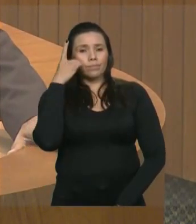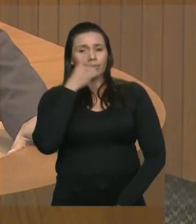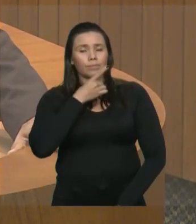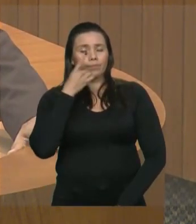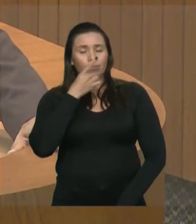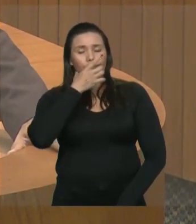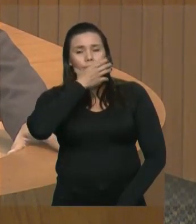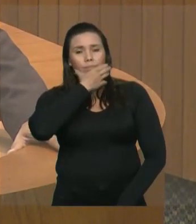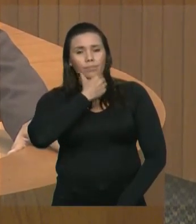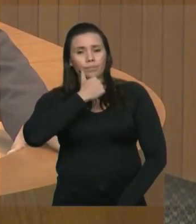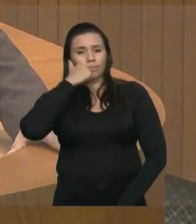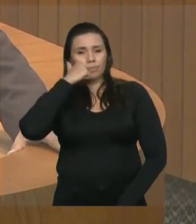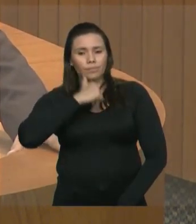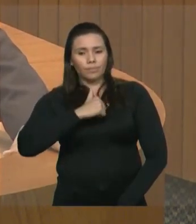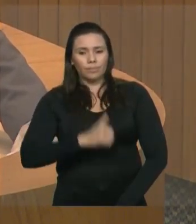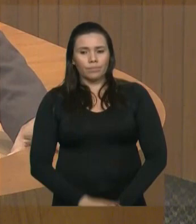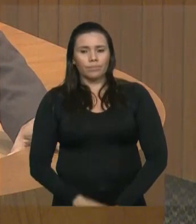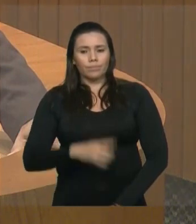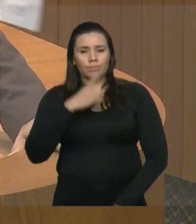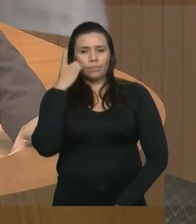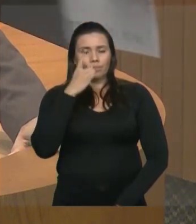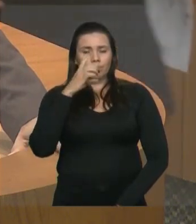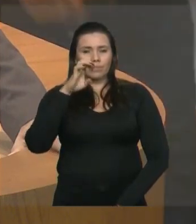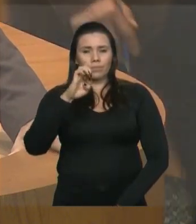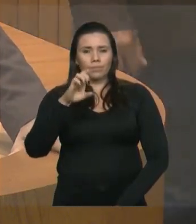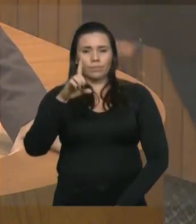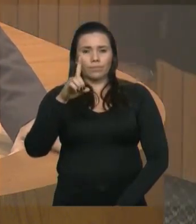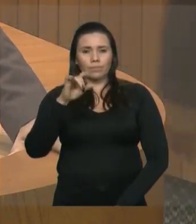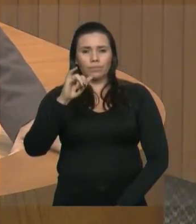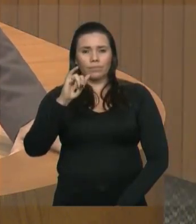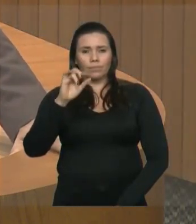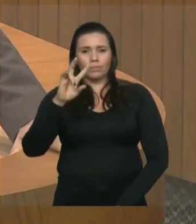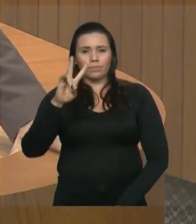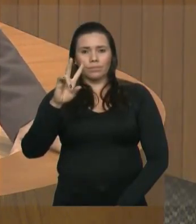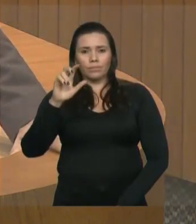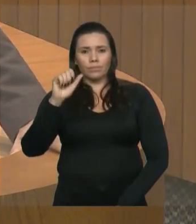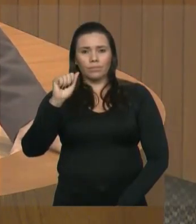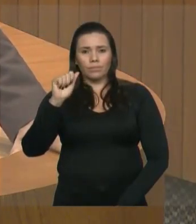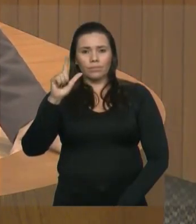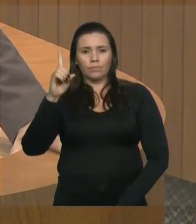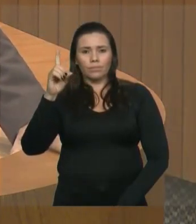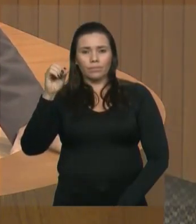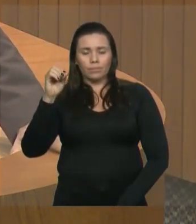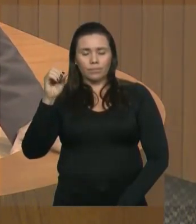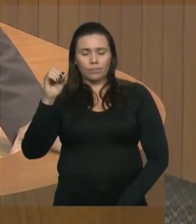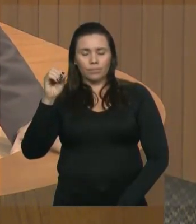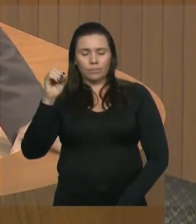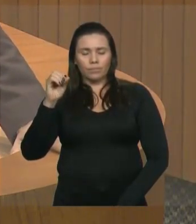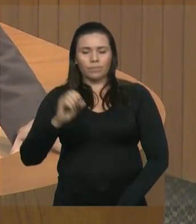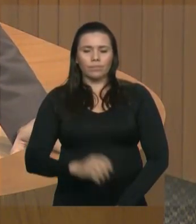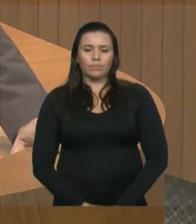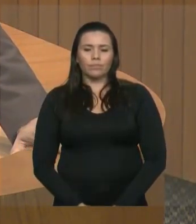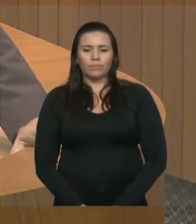cumprimentar todos os deputados, deputada Edvaldo Holanda, todos os demais deputados, galeria,